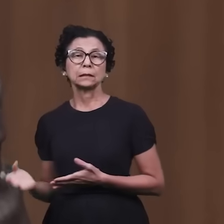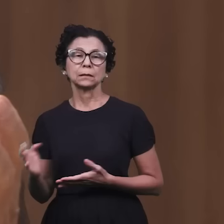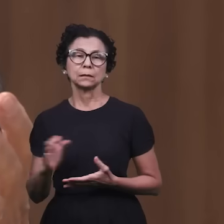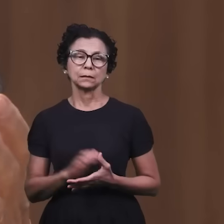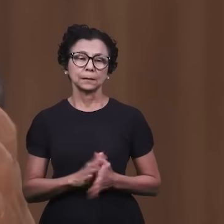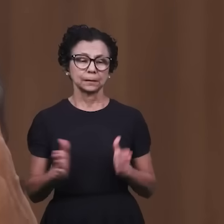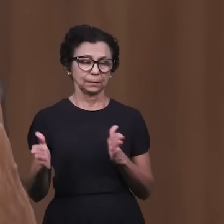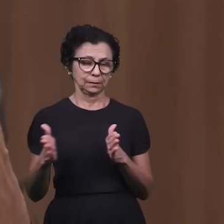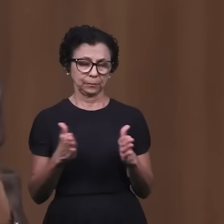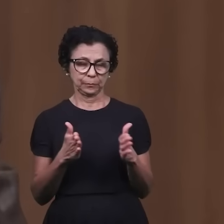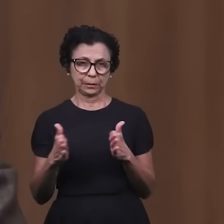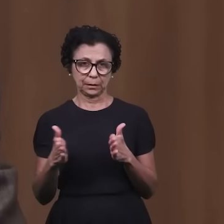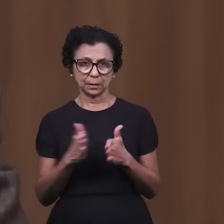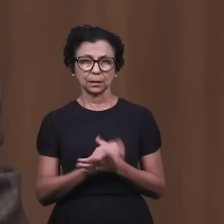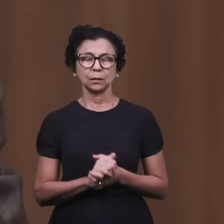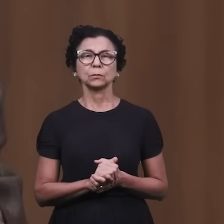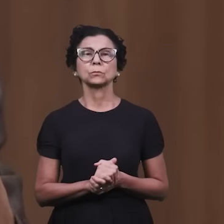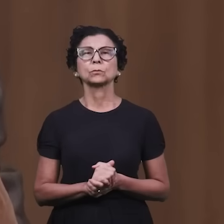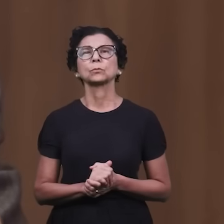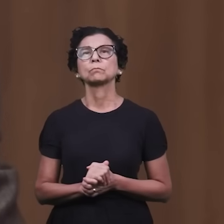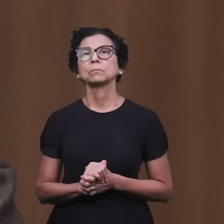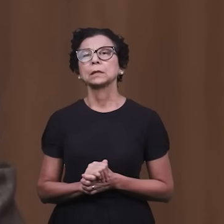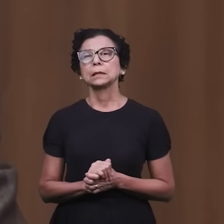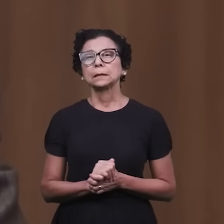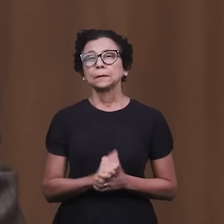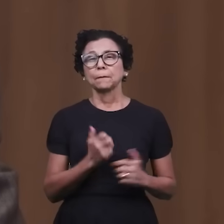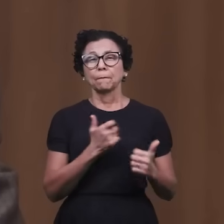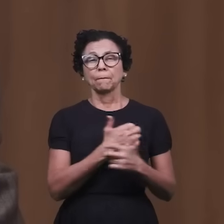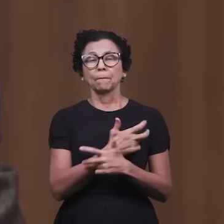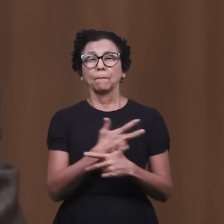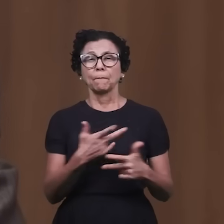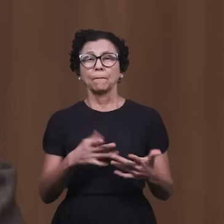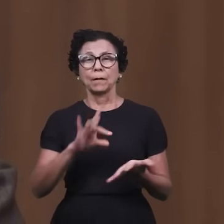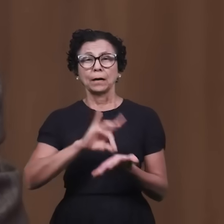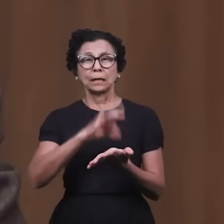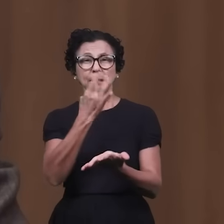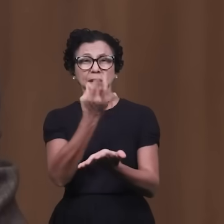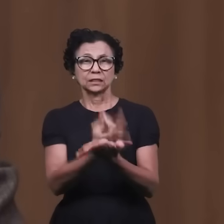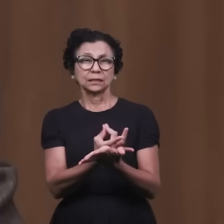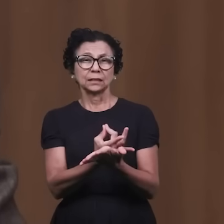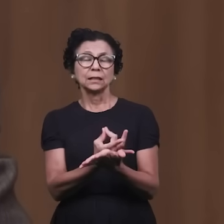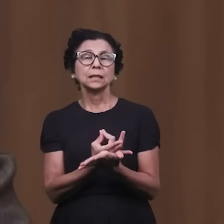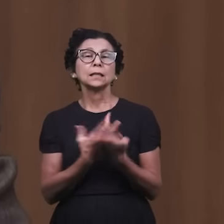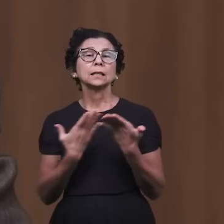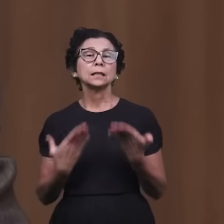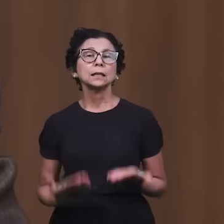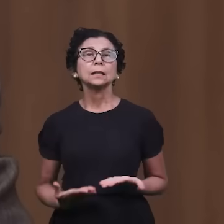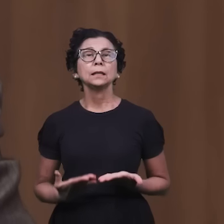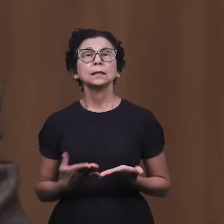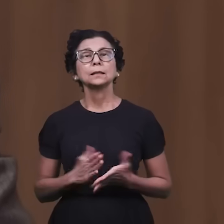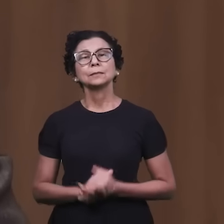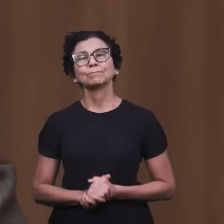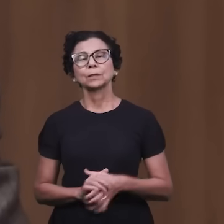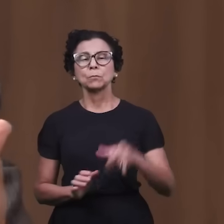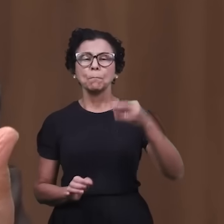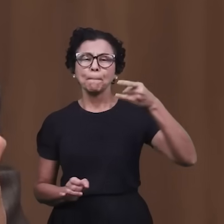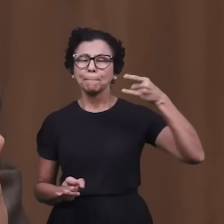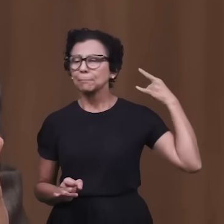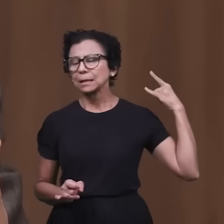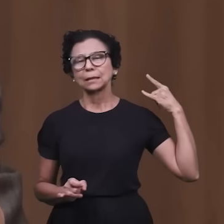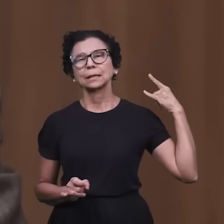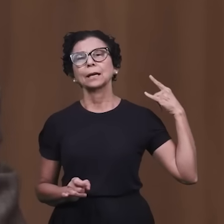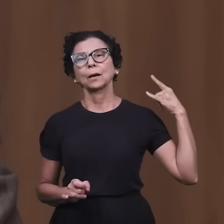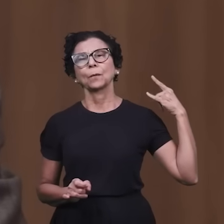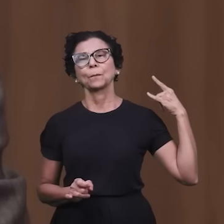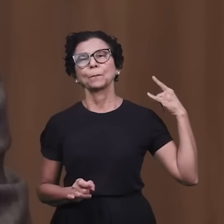vai admitir uma série de inovações, de heresias, que vão permitir a igreja se tornar